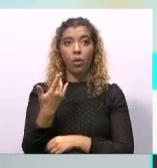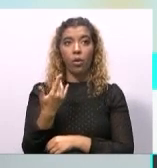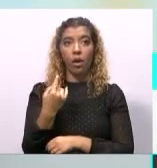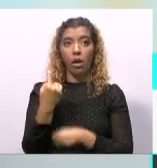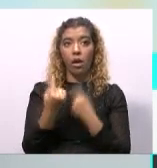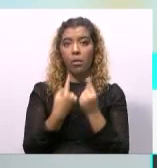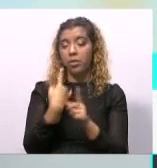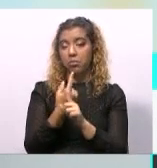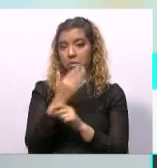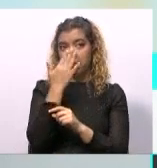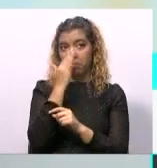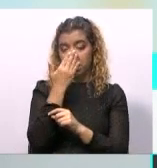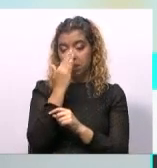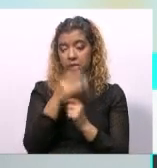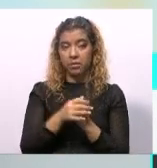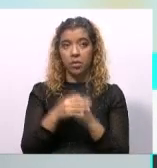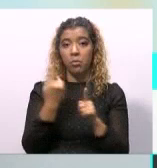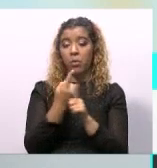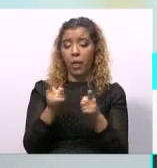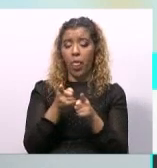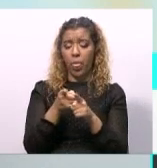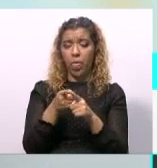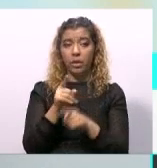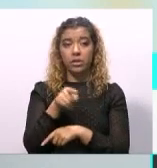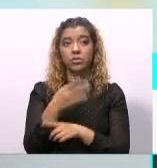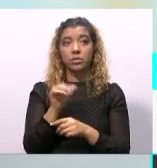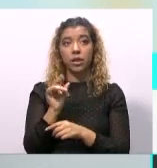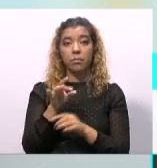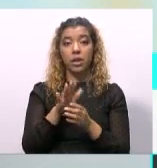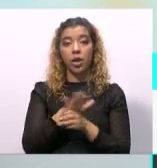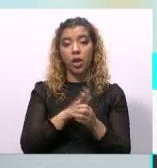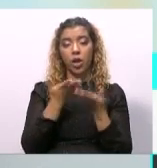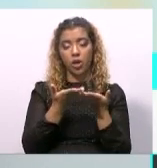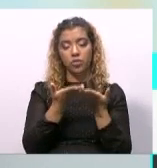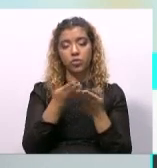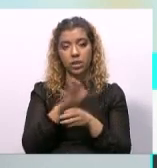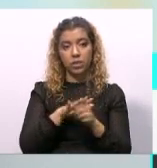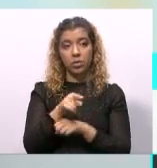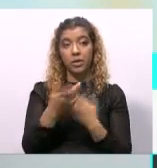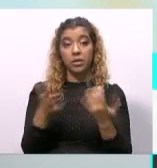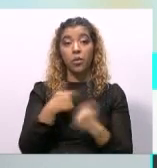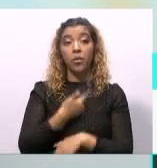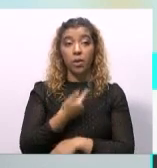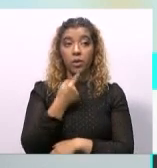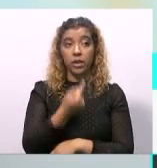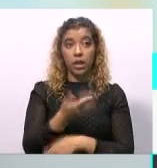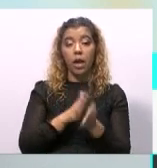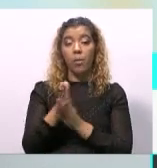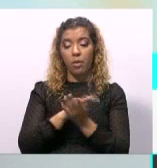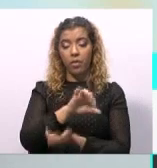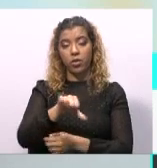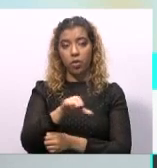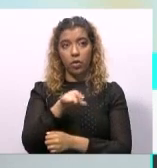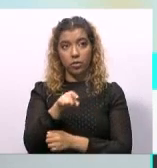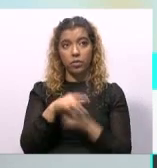algum micro-organismo patogénico, vai ajudar também nessa situação. Então eu aconselharia utilizar o óleo essencial de lavanda,